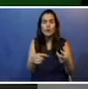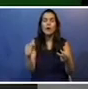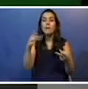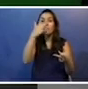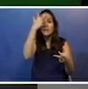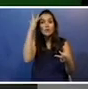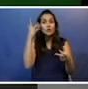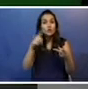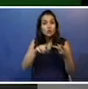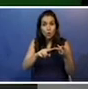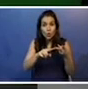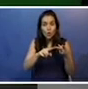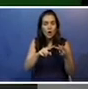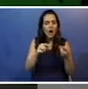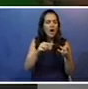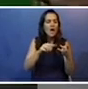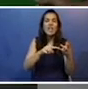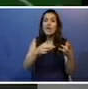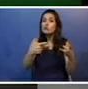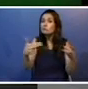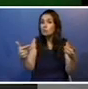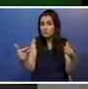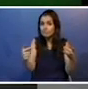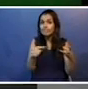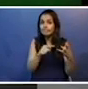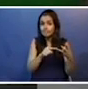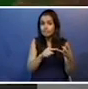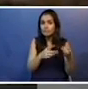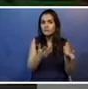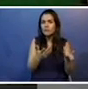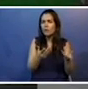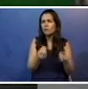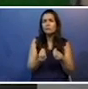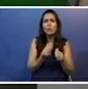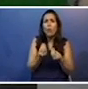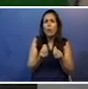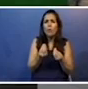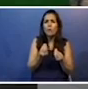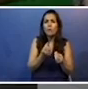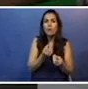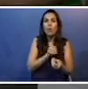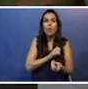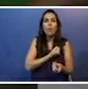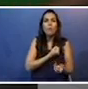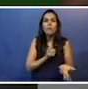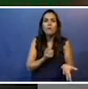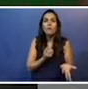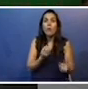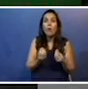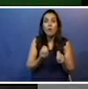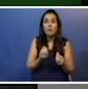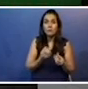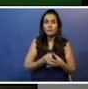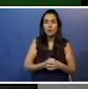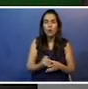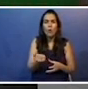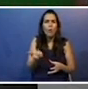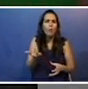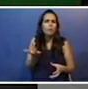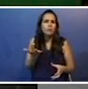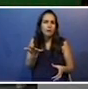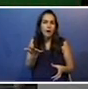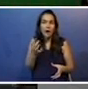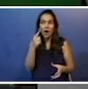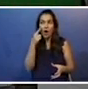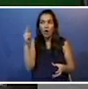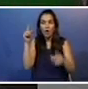pessoas, objetos de alguma maneira. Então, olha lá, pessoal, na apostila de vocês tem a imagem que dá para vocês